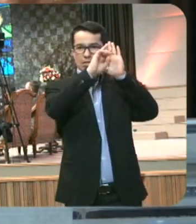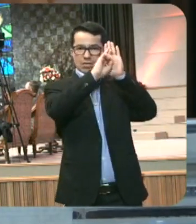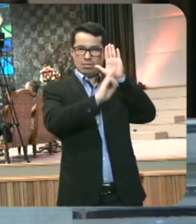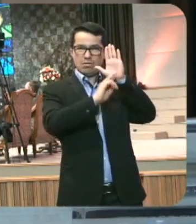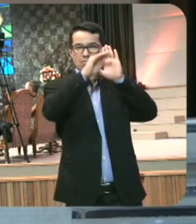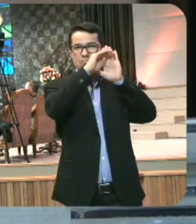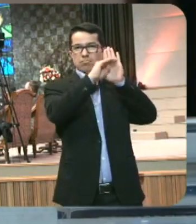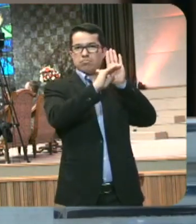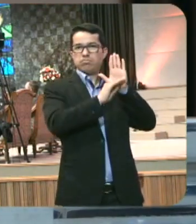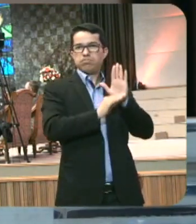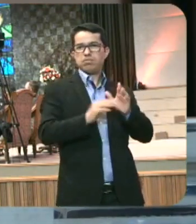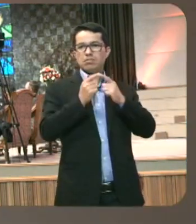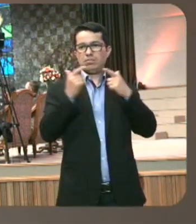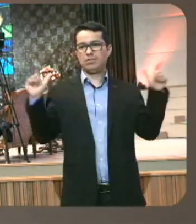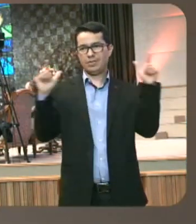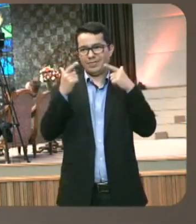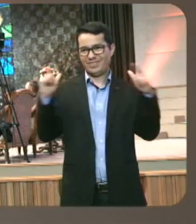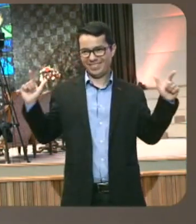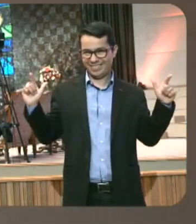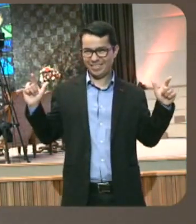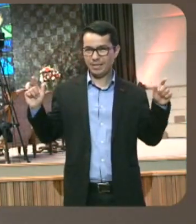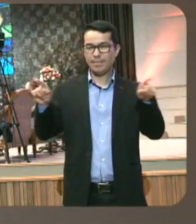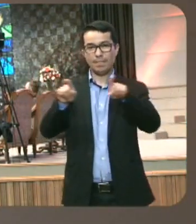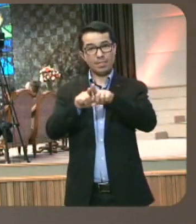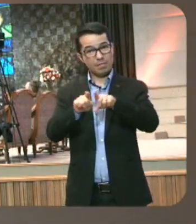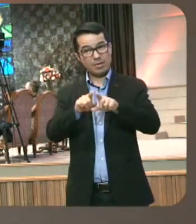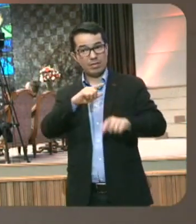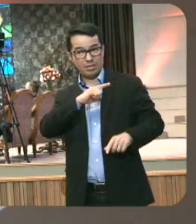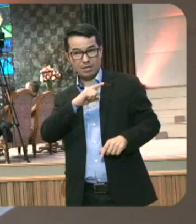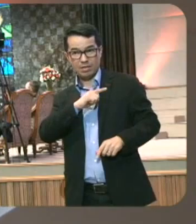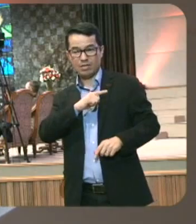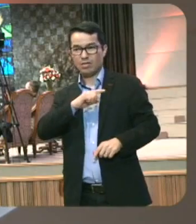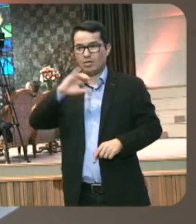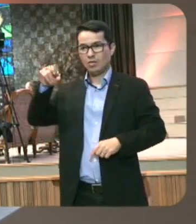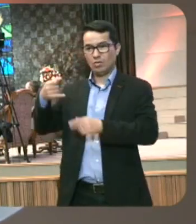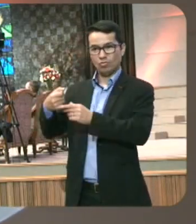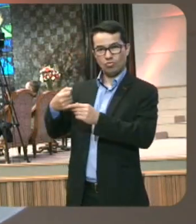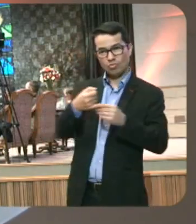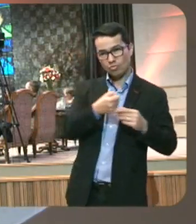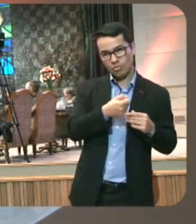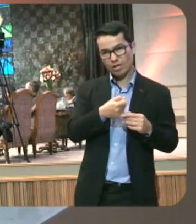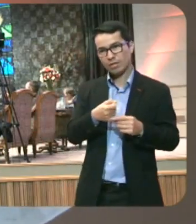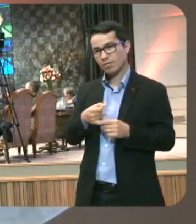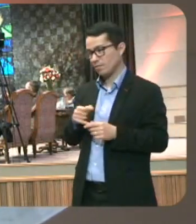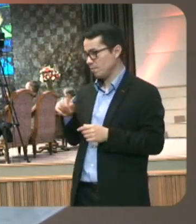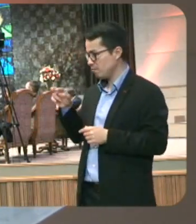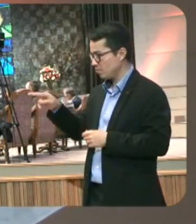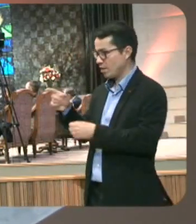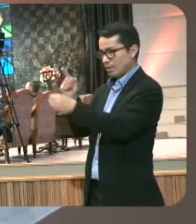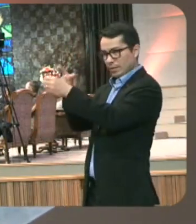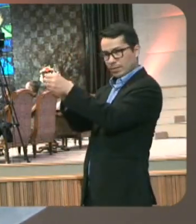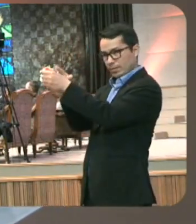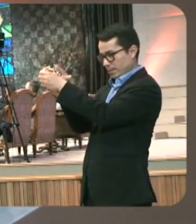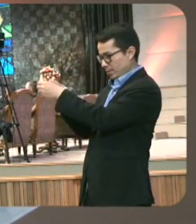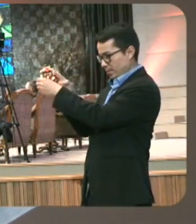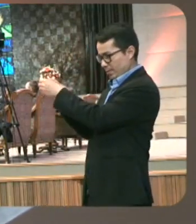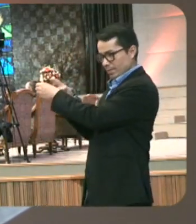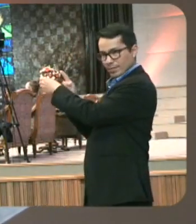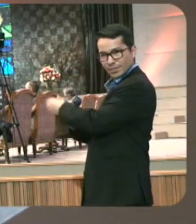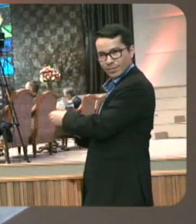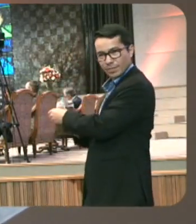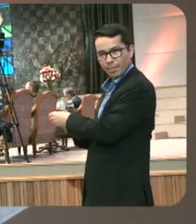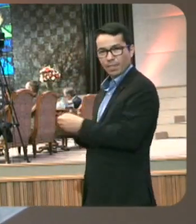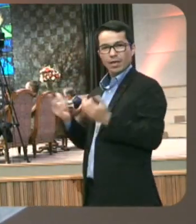Josué pegou as 4 cidades dos gibeonitas e as fez serem controladas